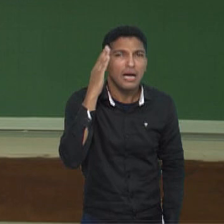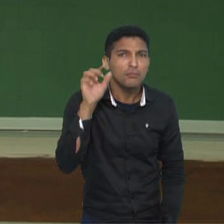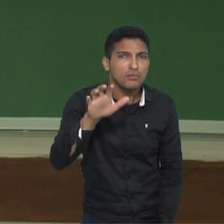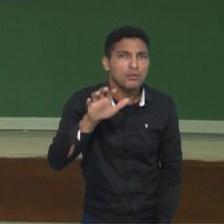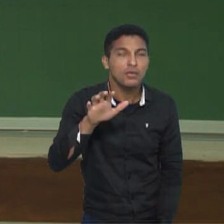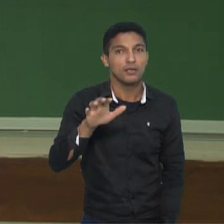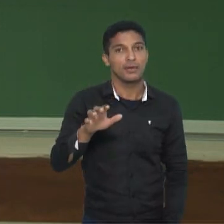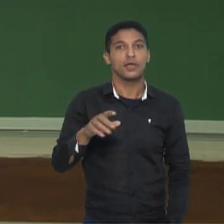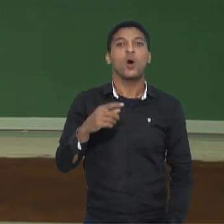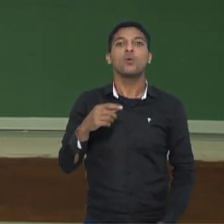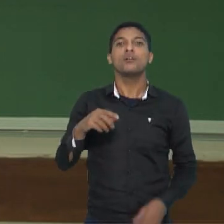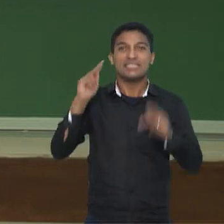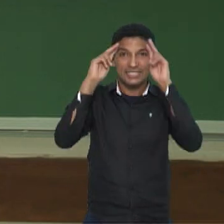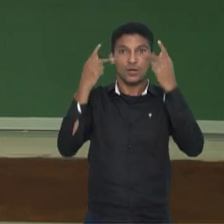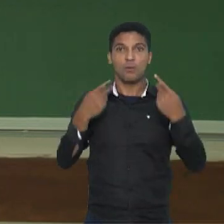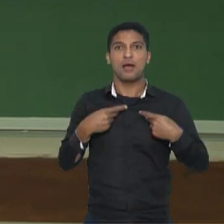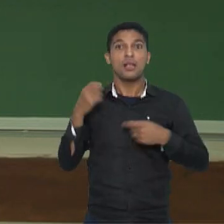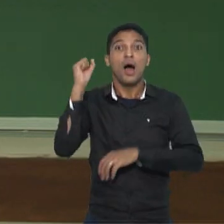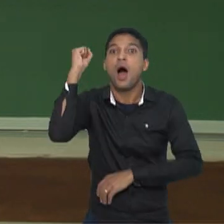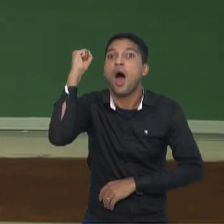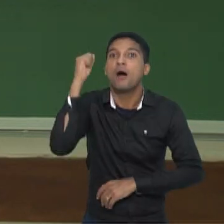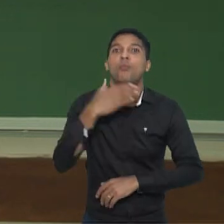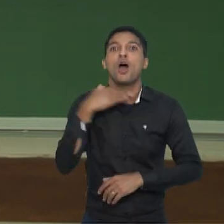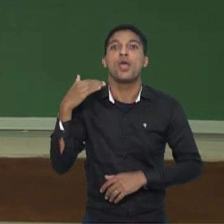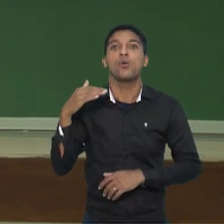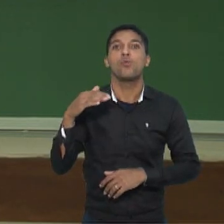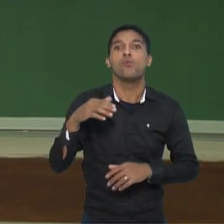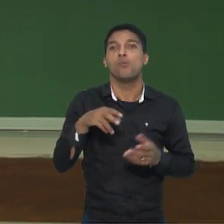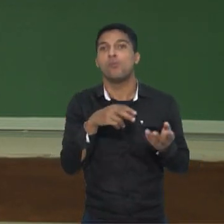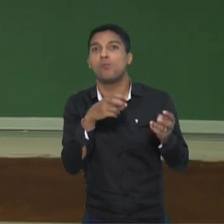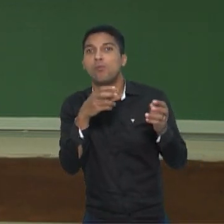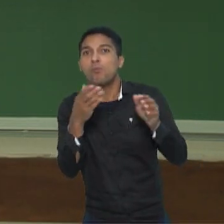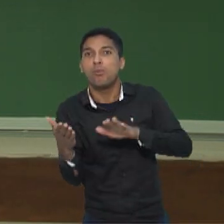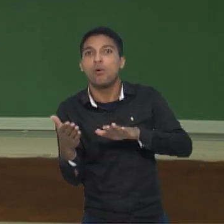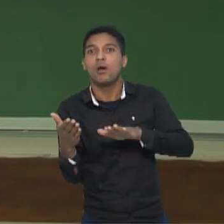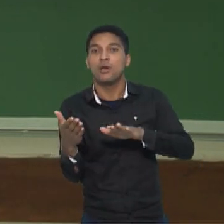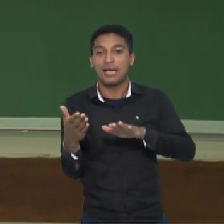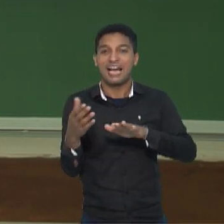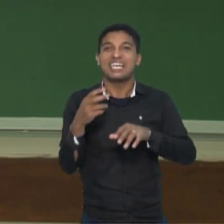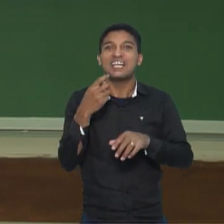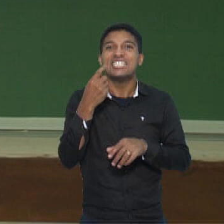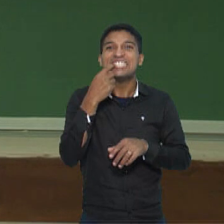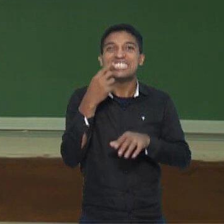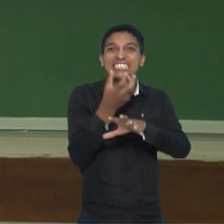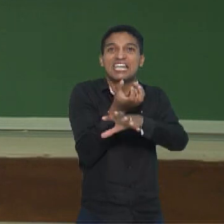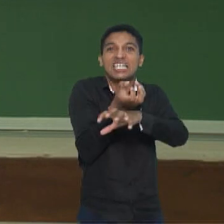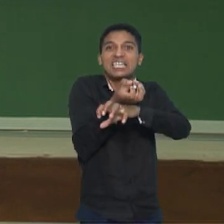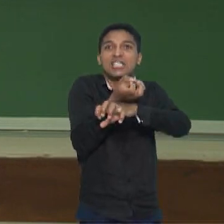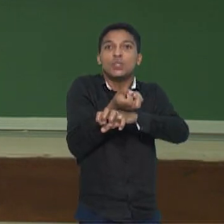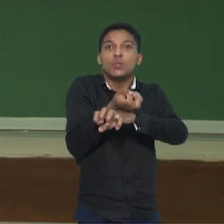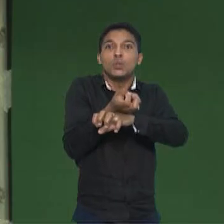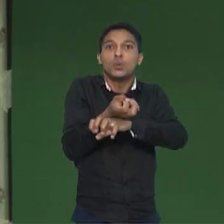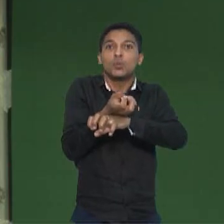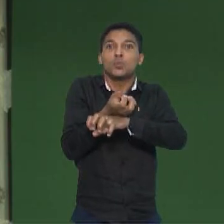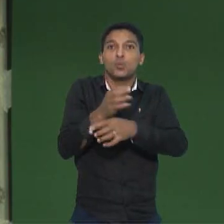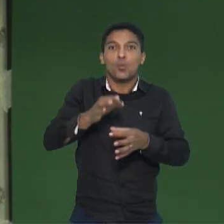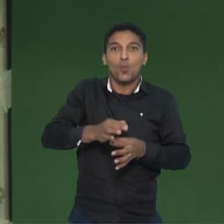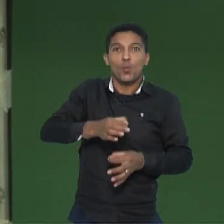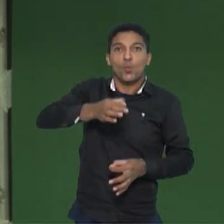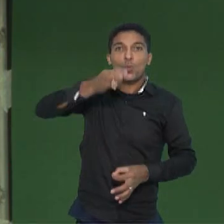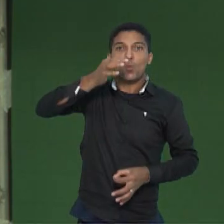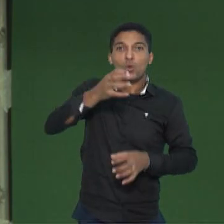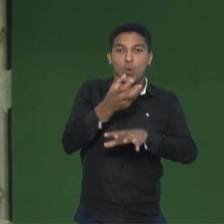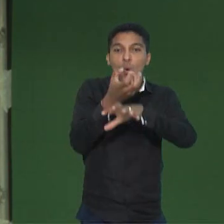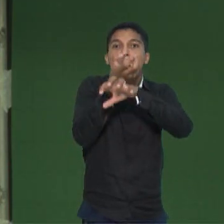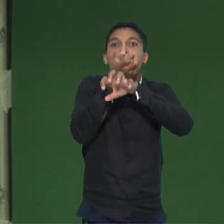seu esqueleto. É possível fazer essa decomposição. Então sabe-se o que a pessoa comia. Aliás, tem uma